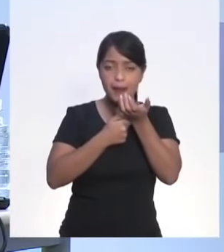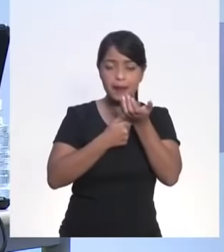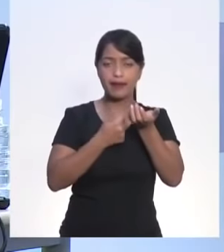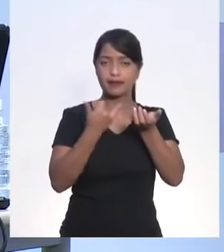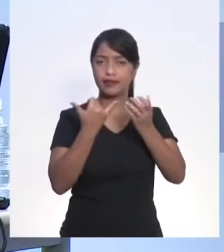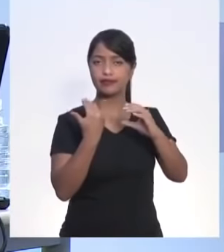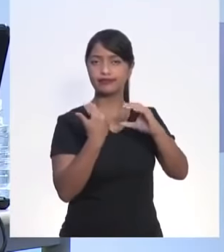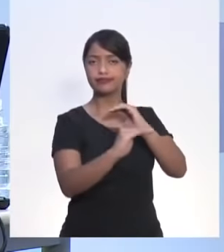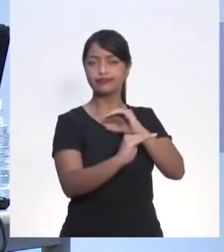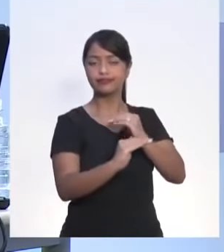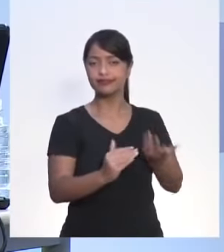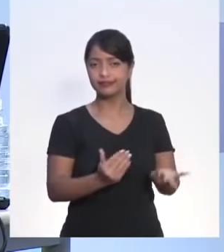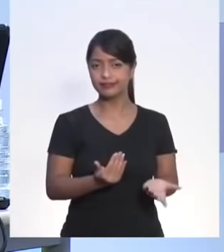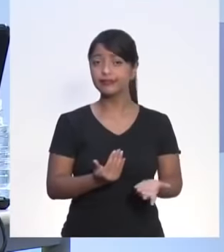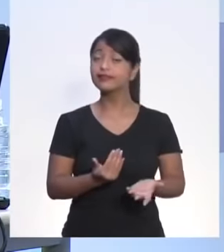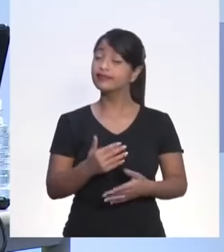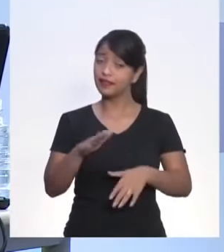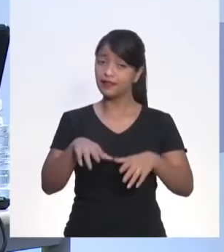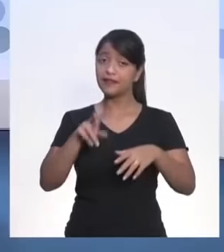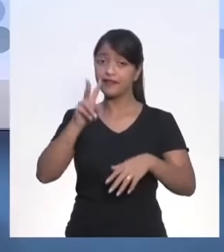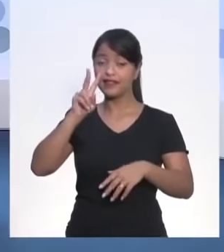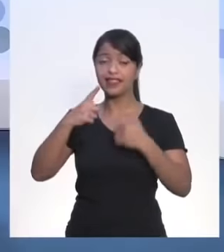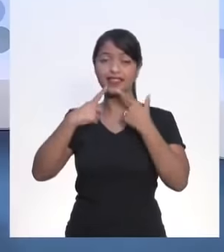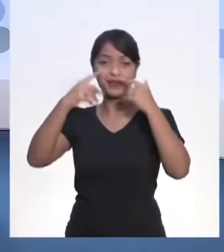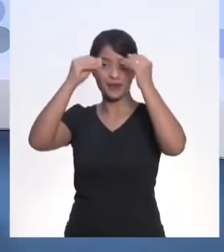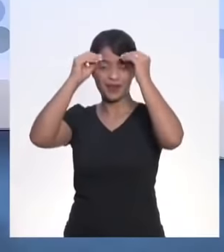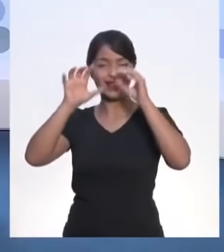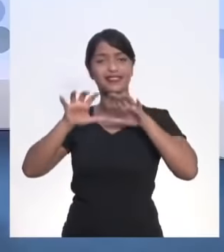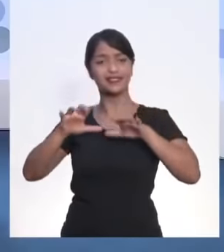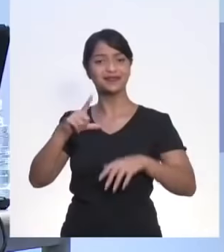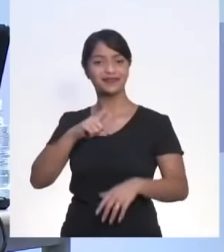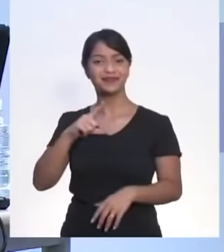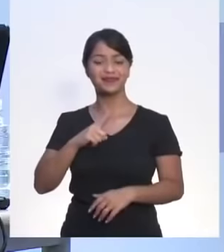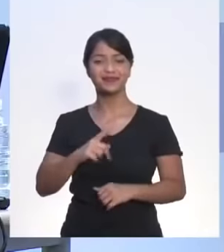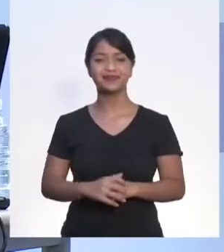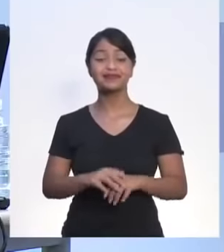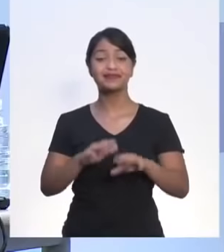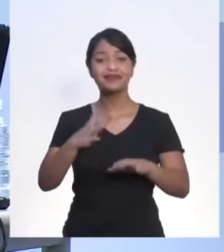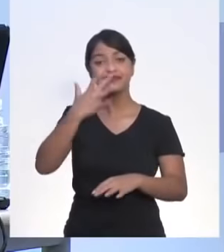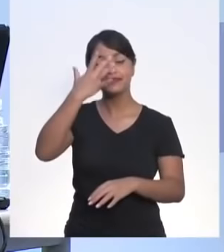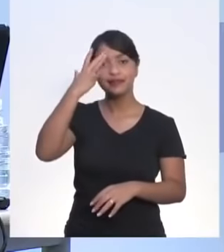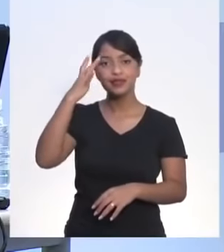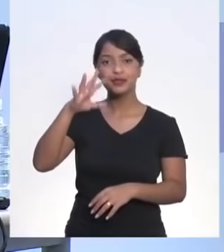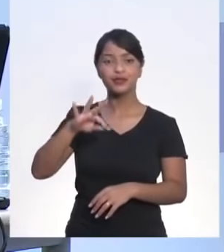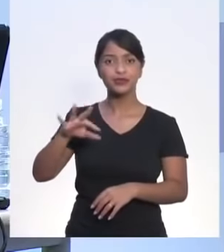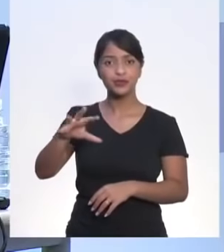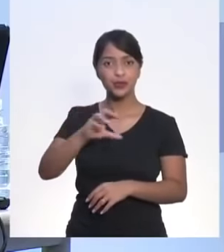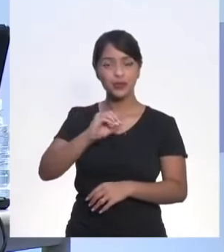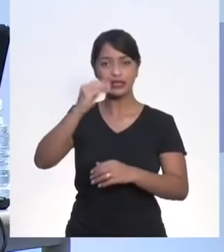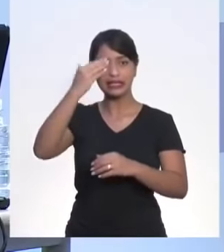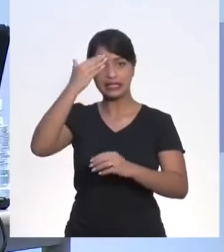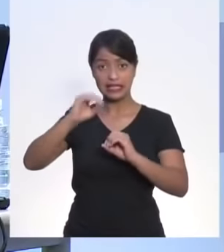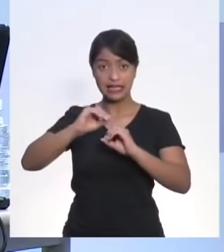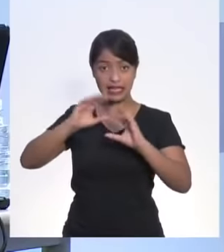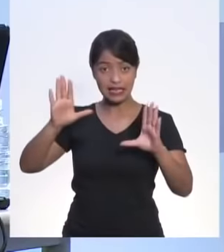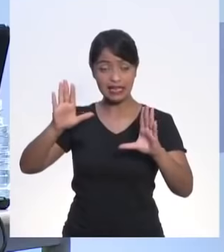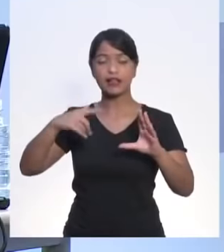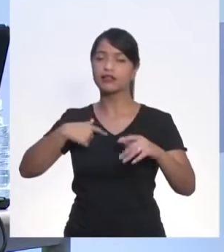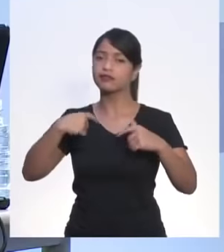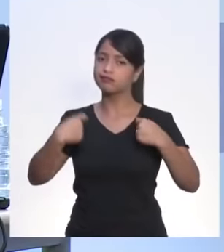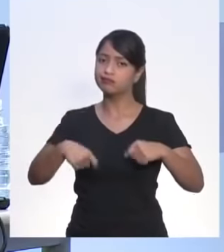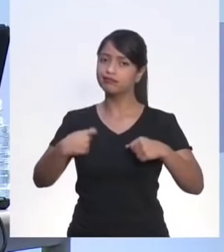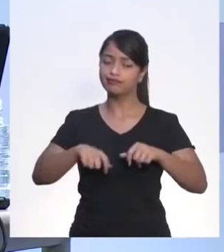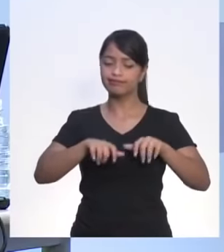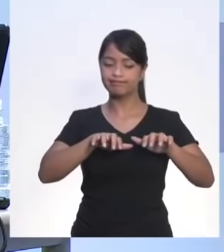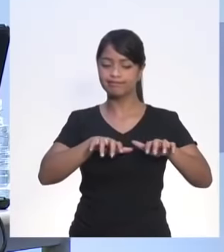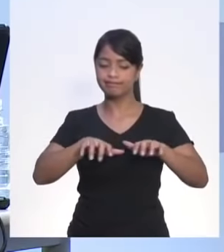assim. Então a gente vê esse tipo de linguagem. Mas para ser entendido por todos, eu tenho que tentar escrever da forma correta